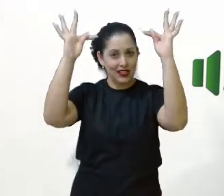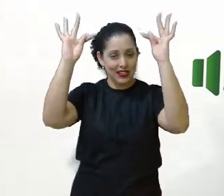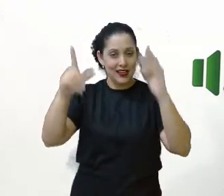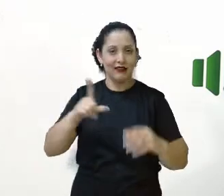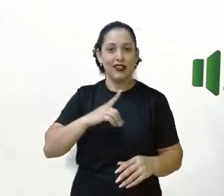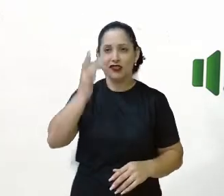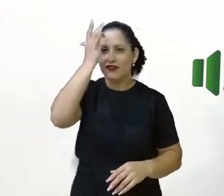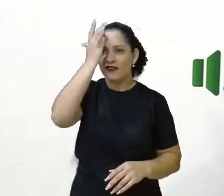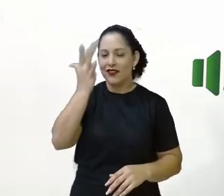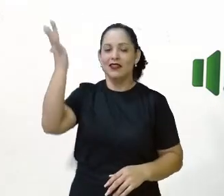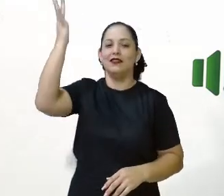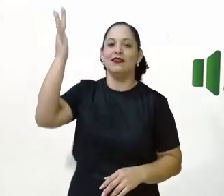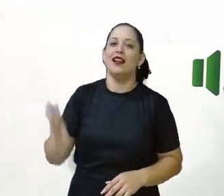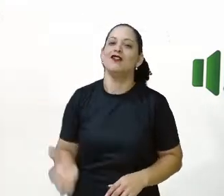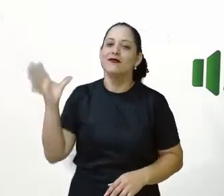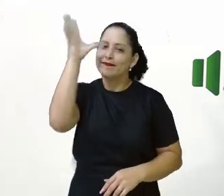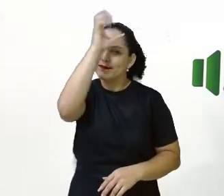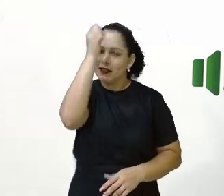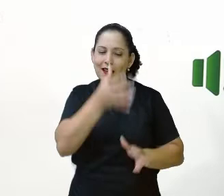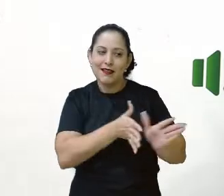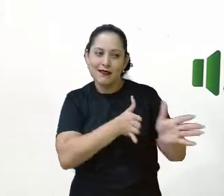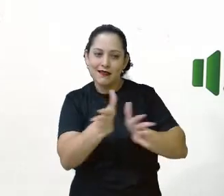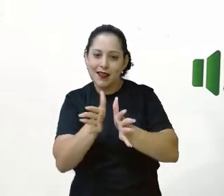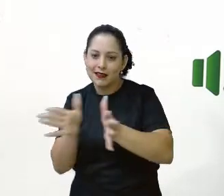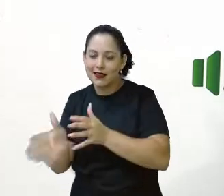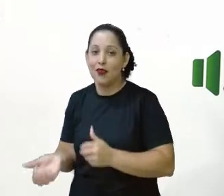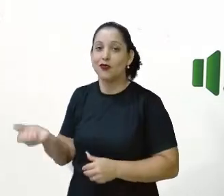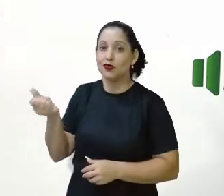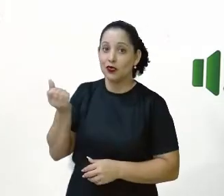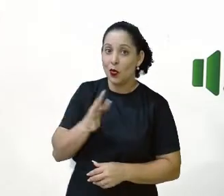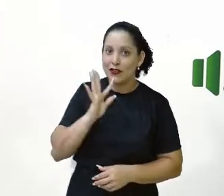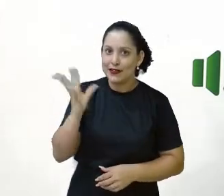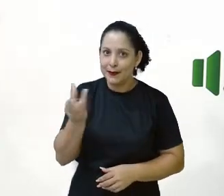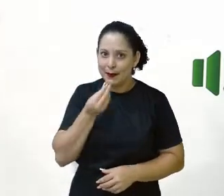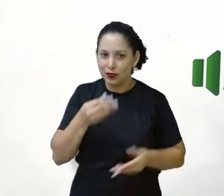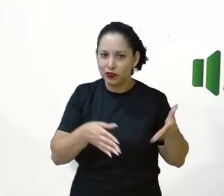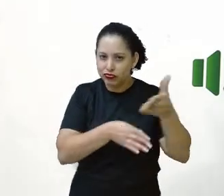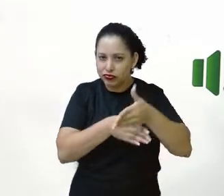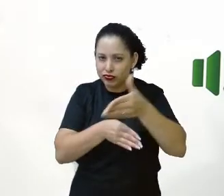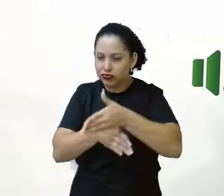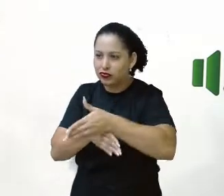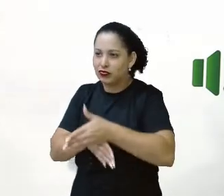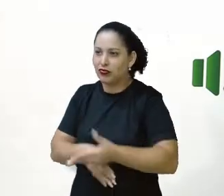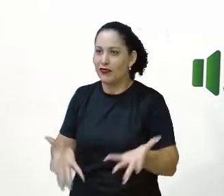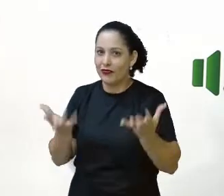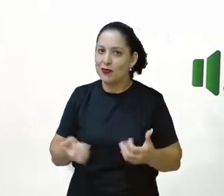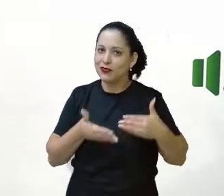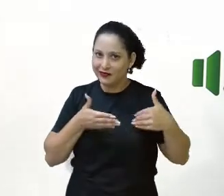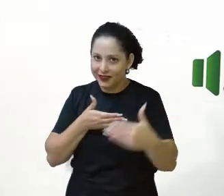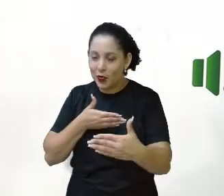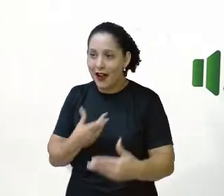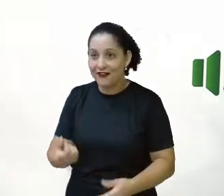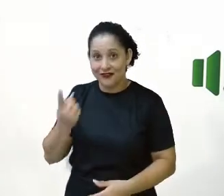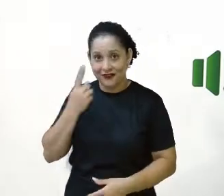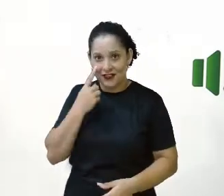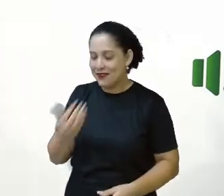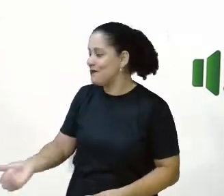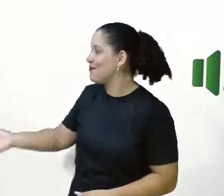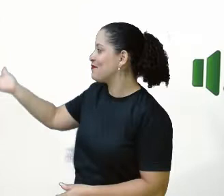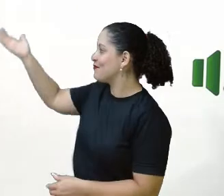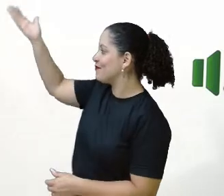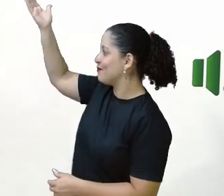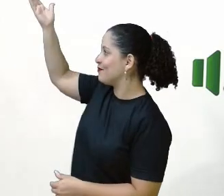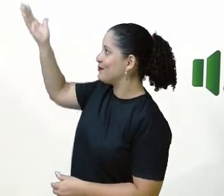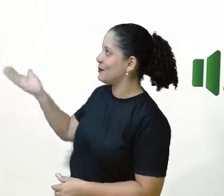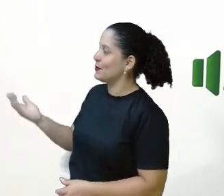as facilidades para aprender e ter acesso a todo esse conhecimento. Vamos seguir, né, Bel, que a aula anda. Então, a gente já viu, né,